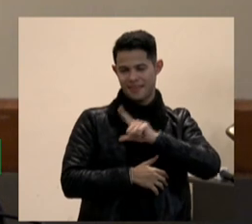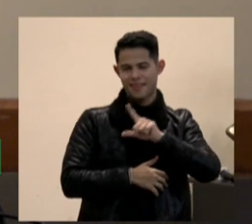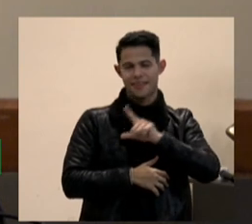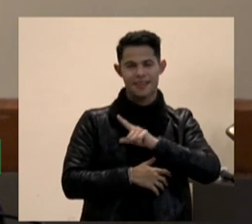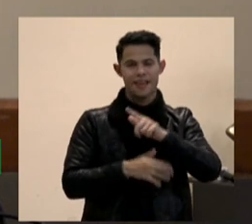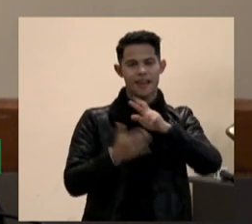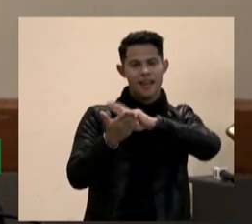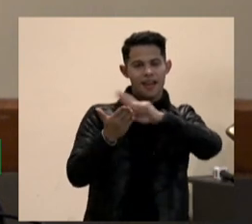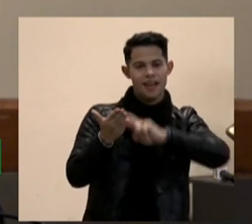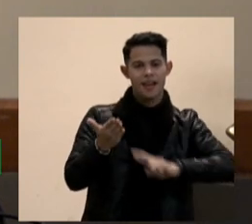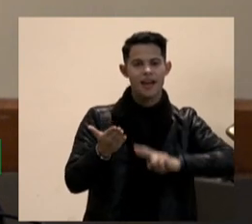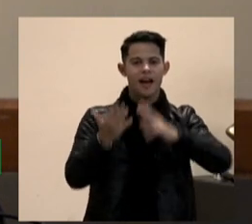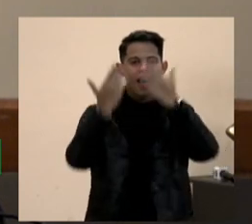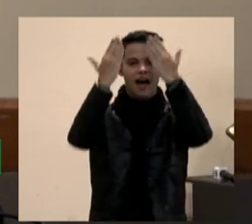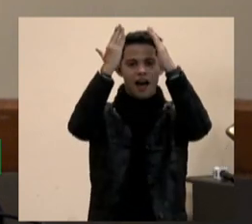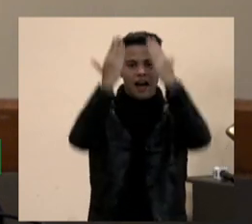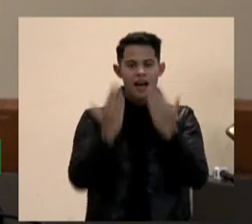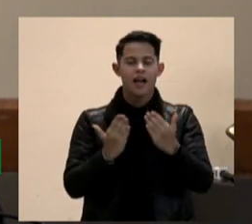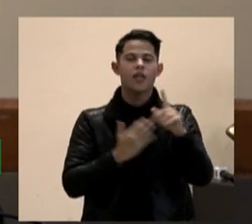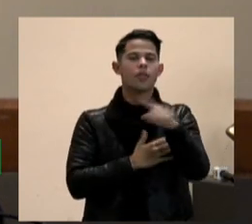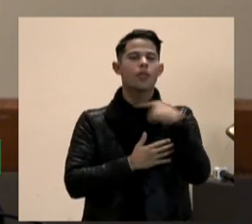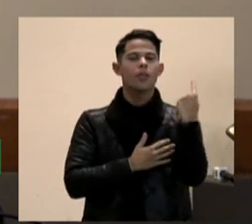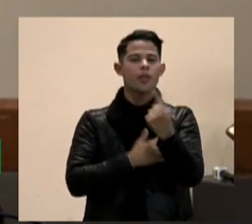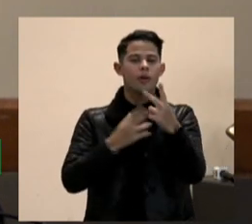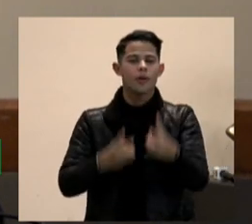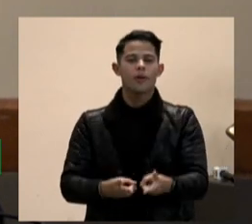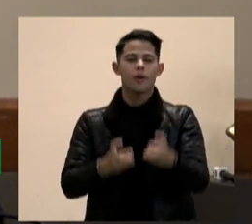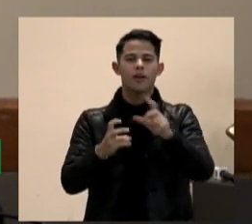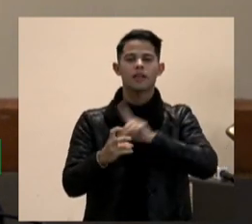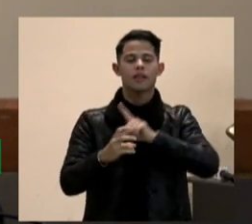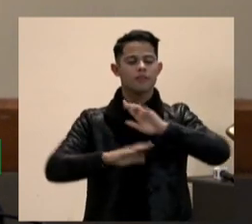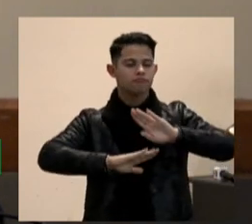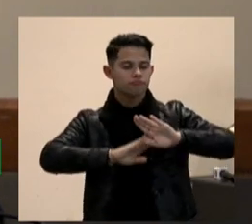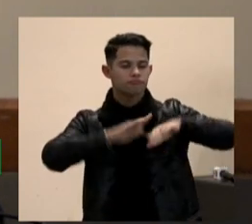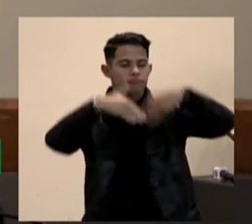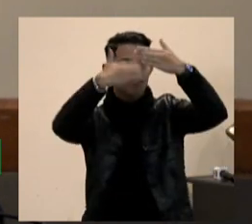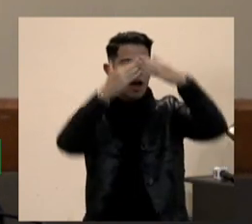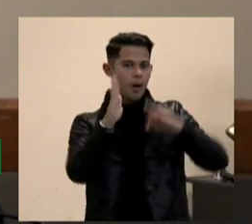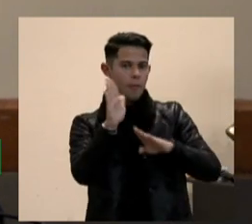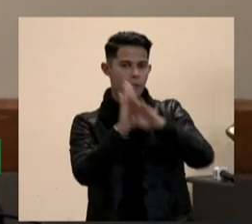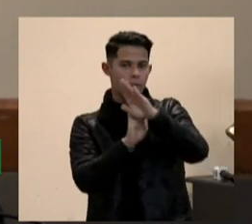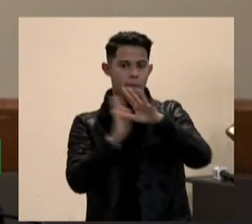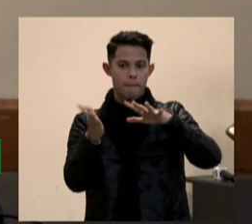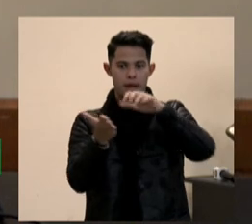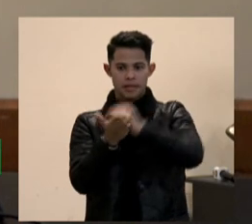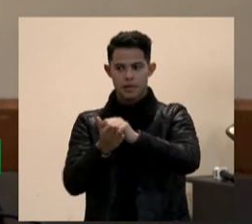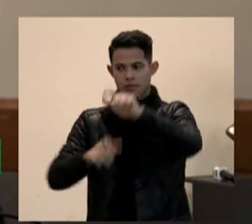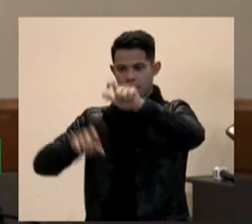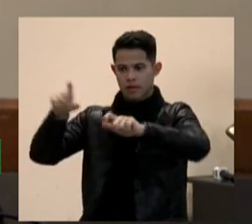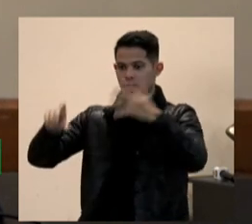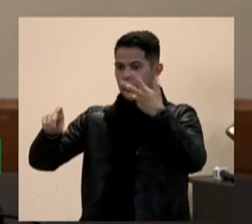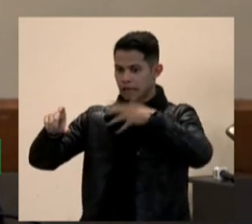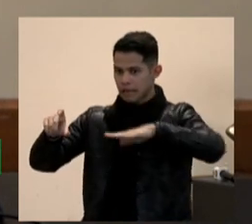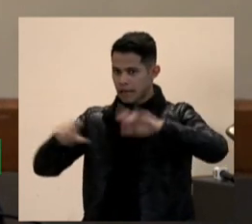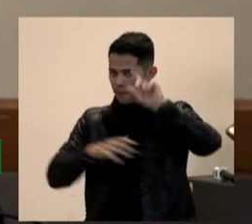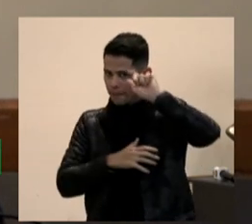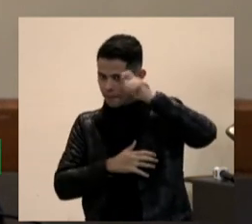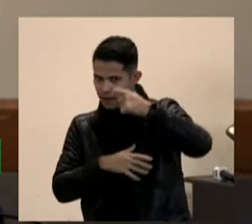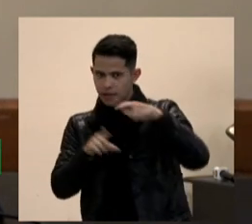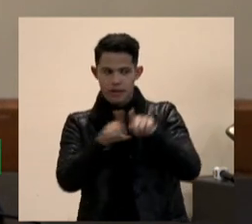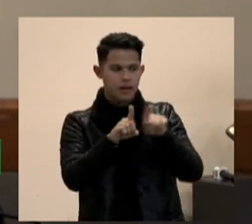de monitoramento do INEP, a gente observa que tem crescido matrícula para crianças negras e para crianças brancas. No